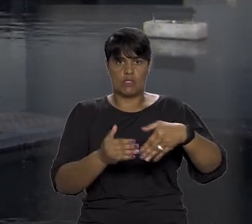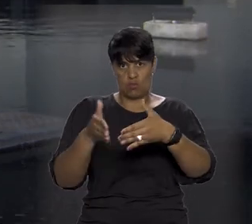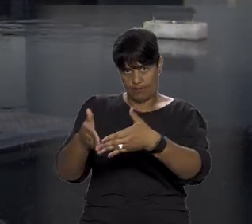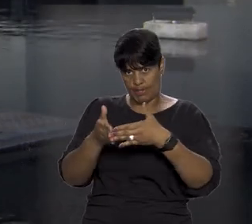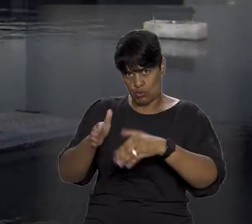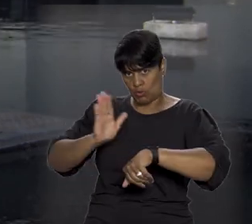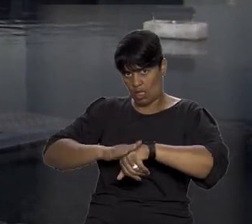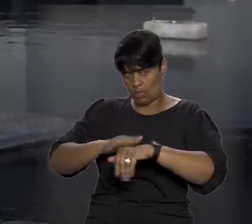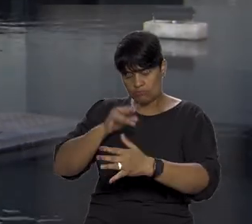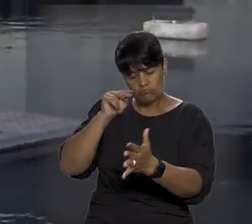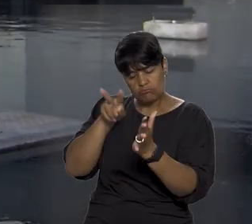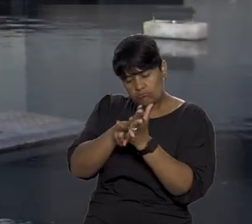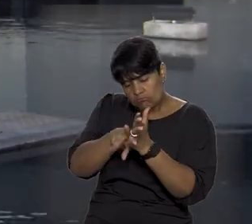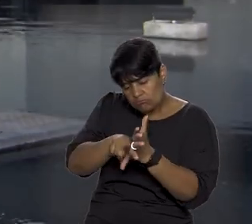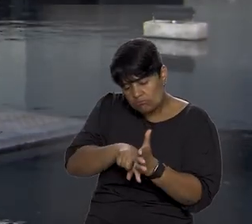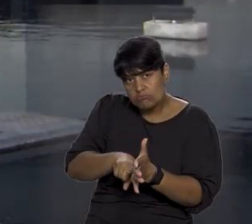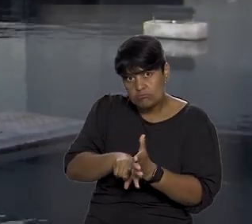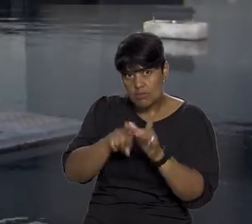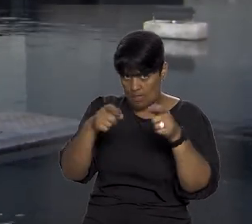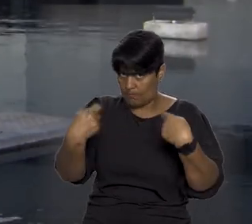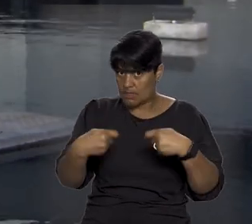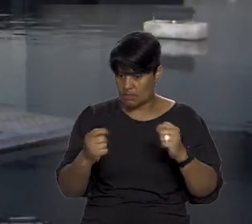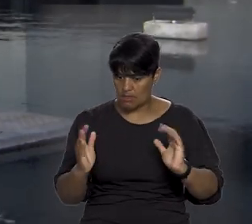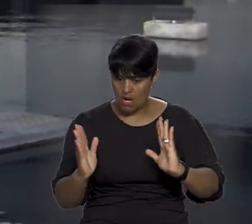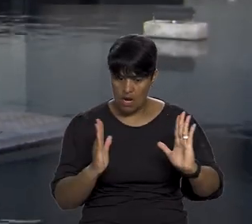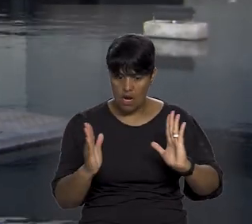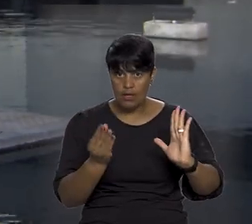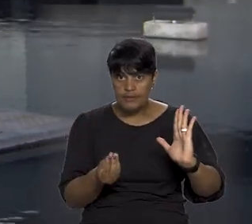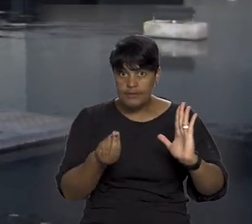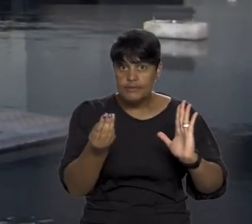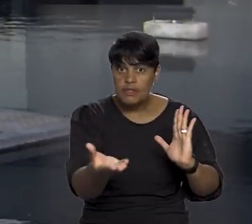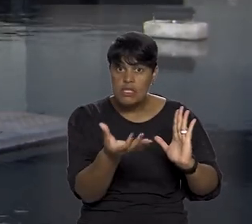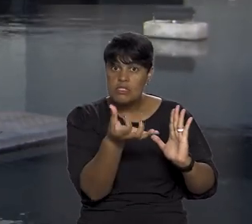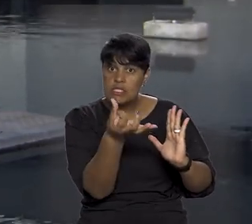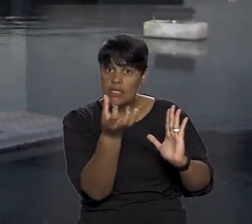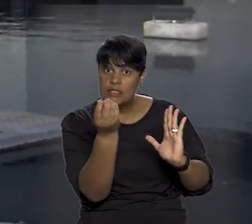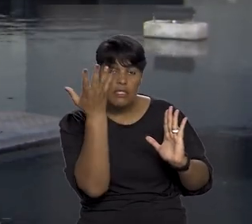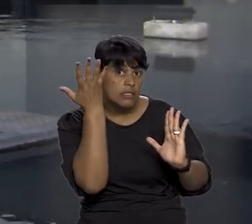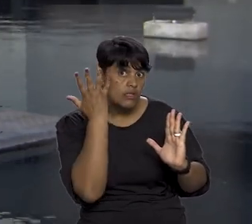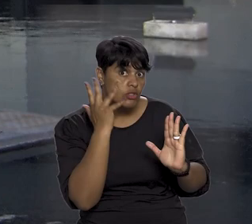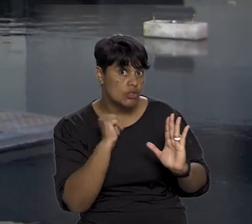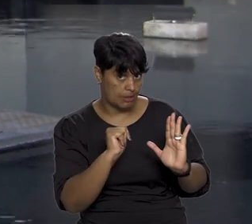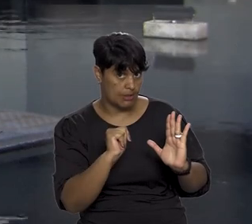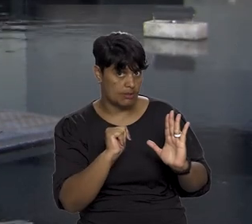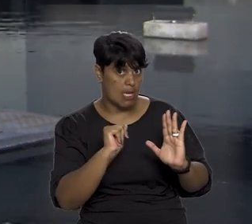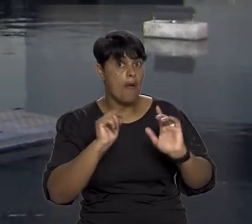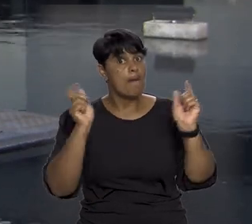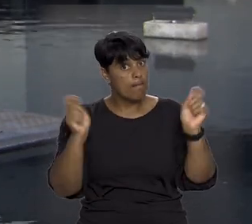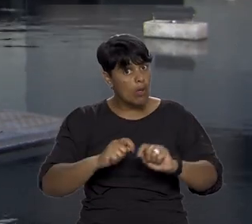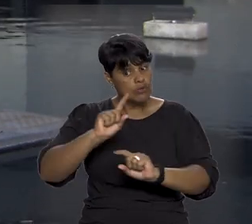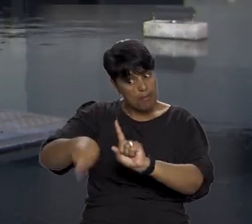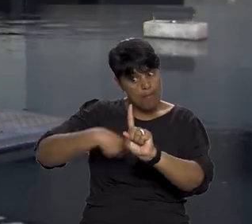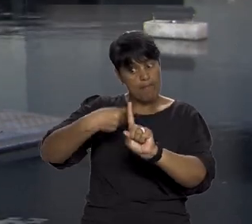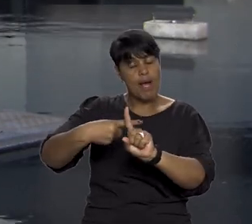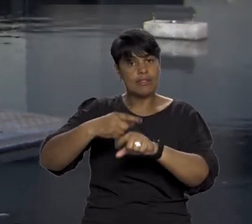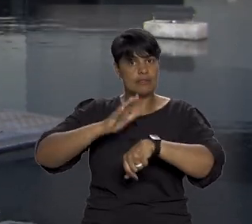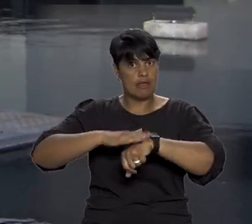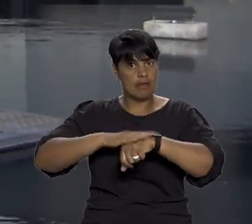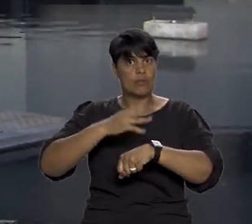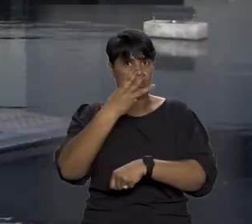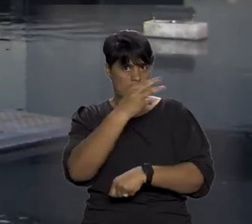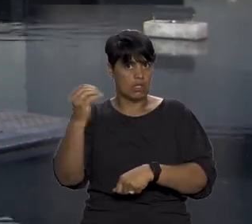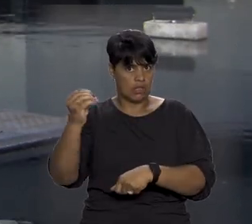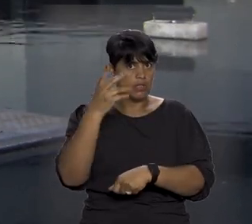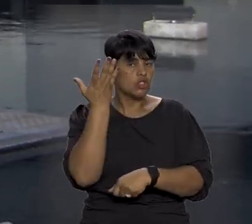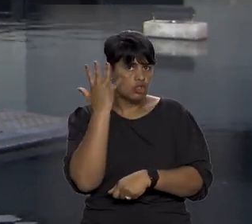dos Autos durante o julgamento tende de devolver o processo em até 60 dias prazo prorrogável por 30 dias mediante